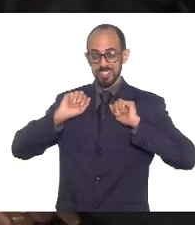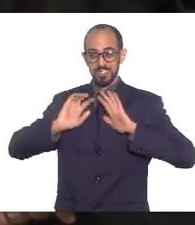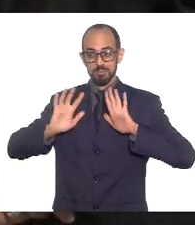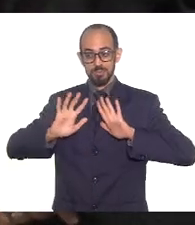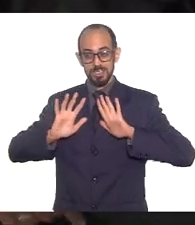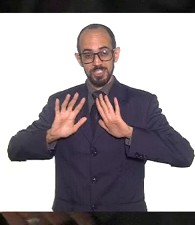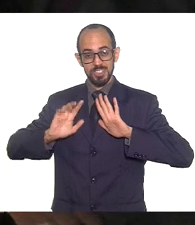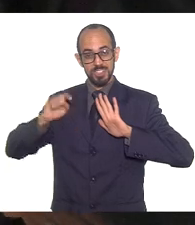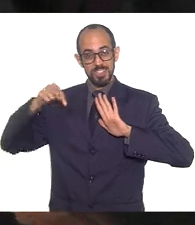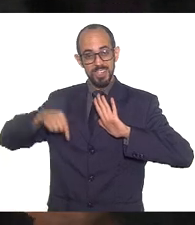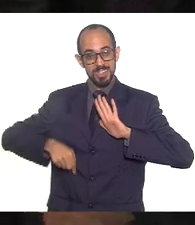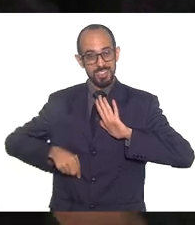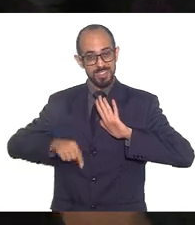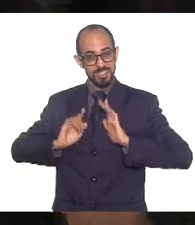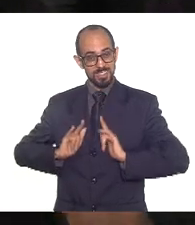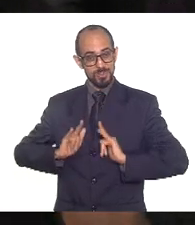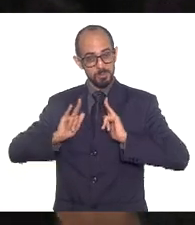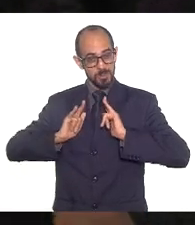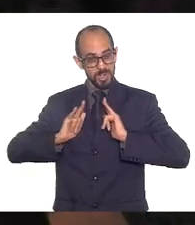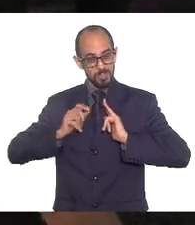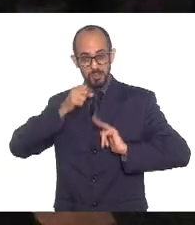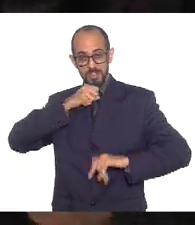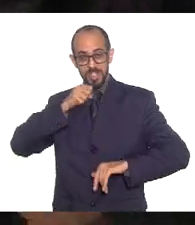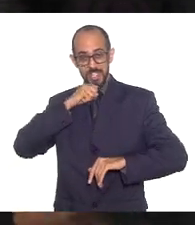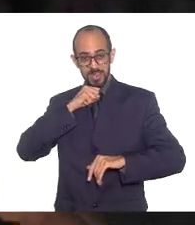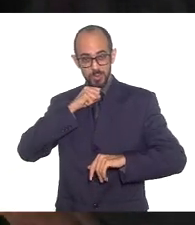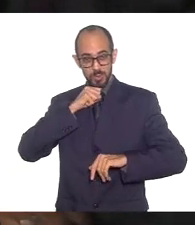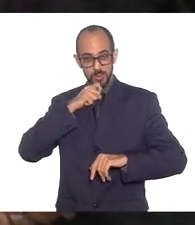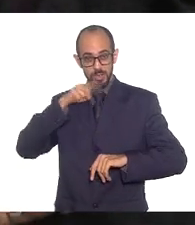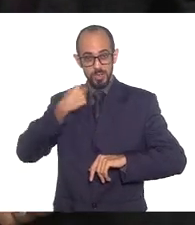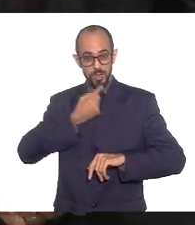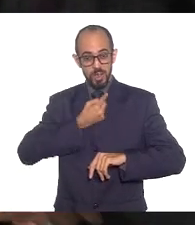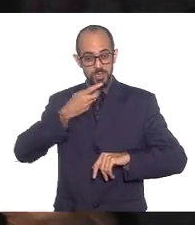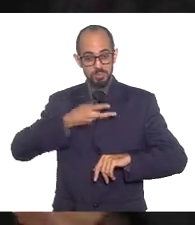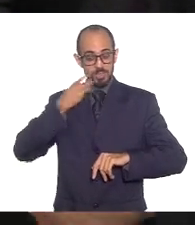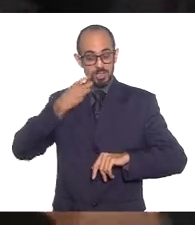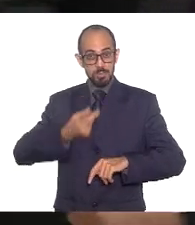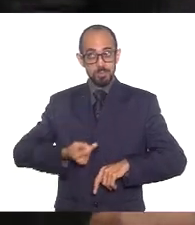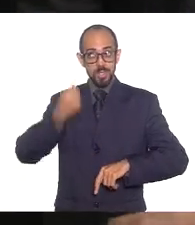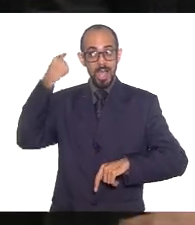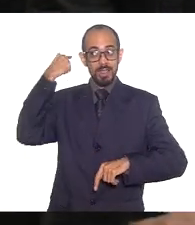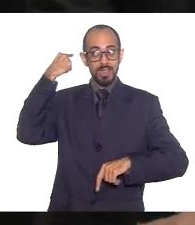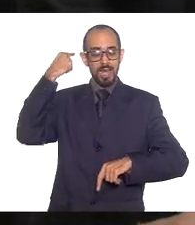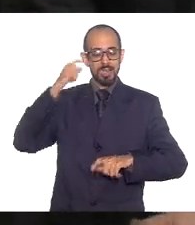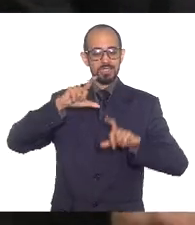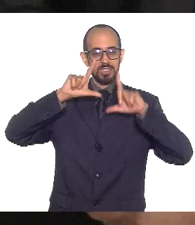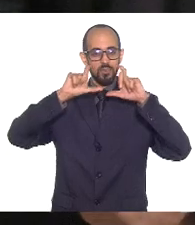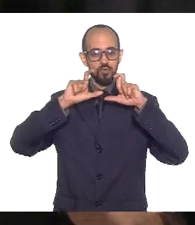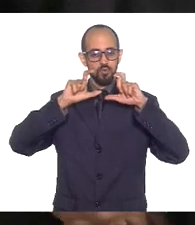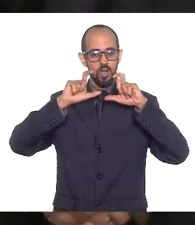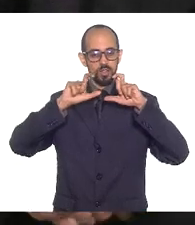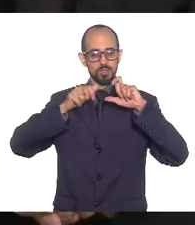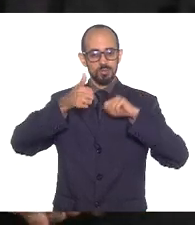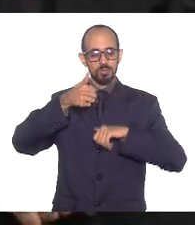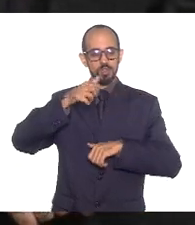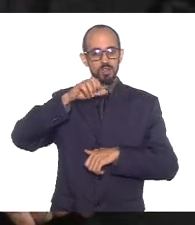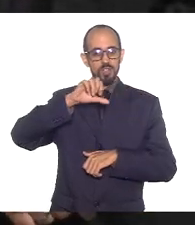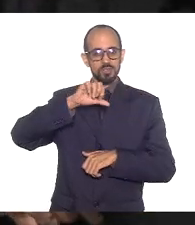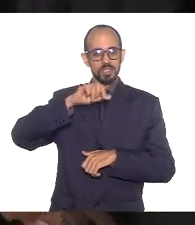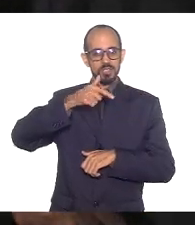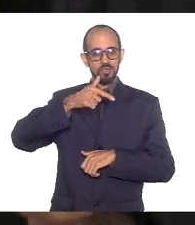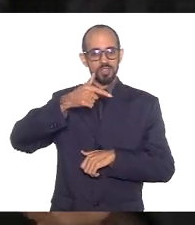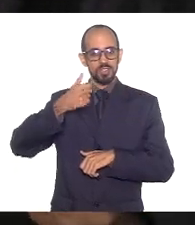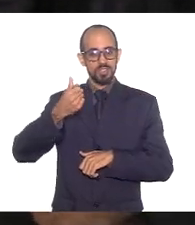Palácio Tiradentes onde nós vemos inclusive atrás de vossa excelência essa imagem de